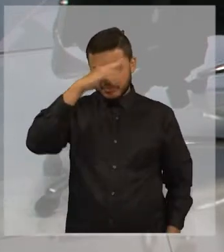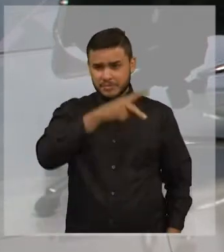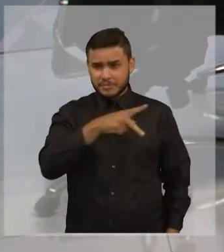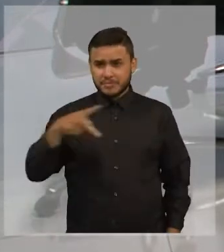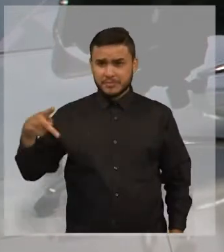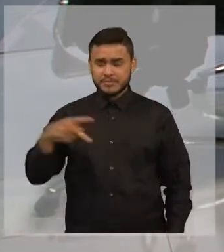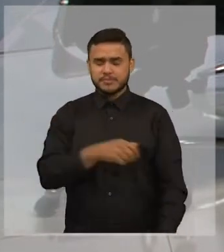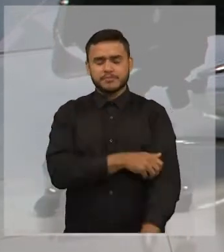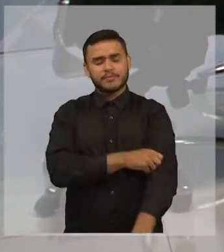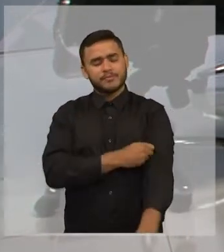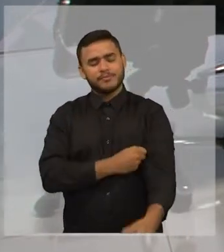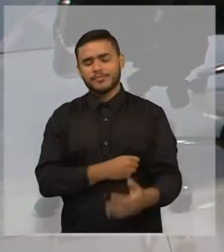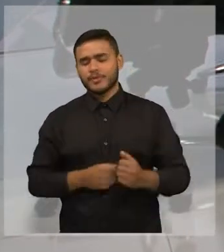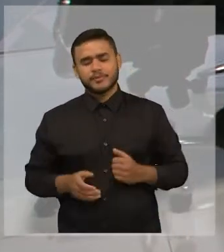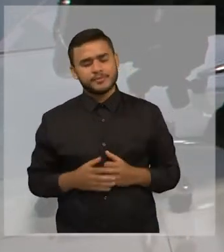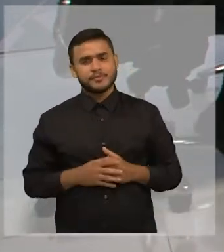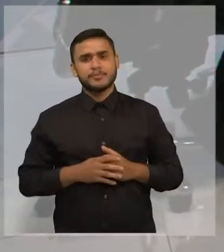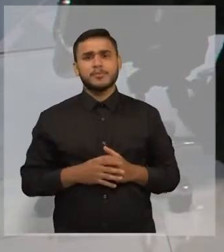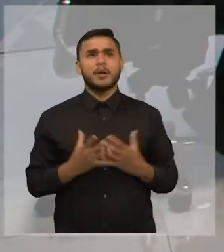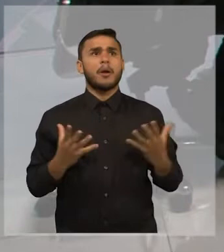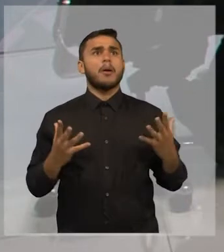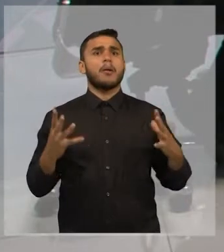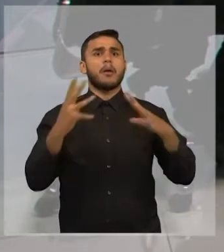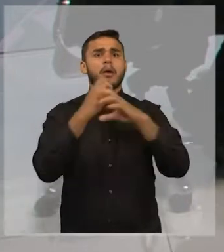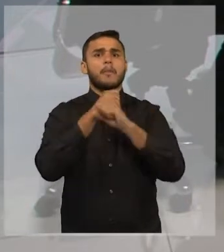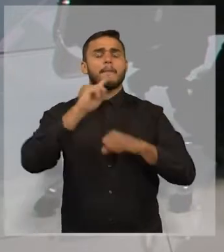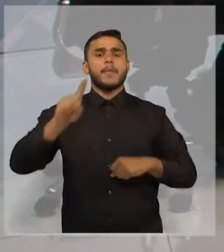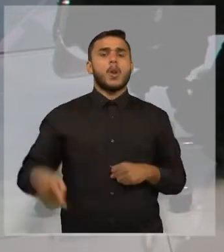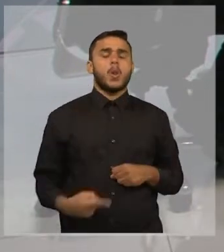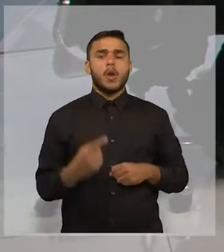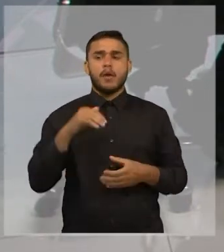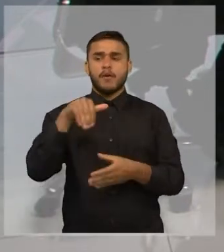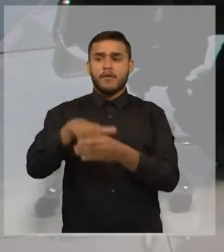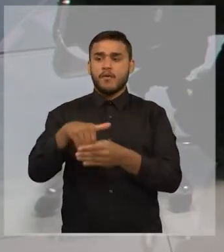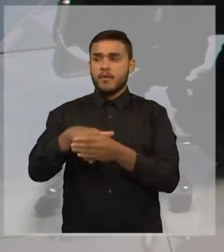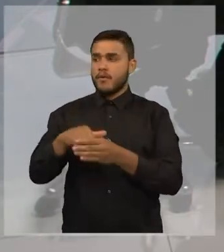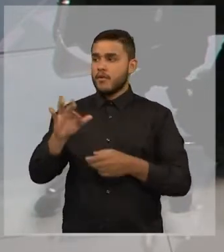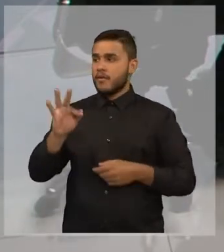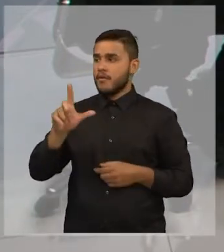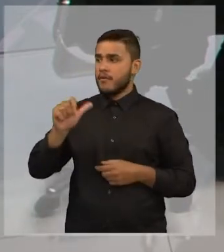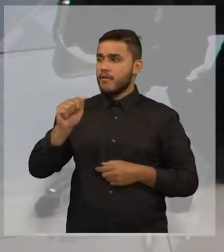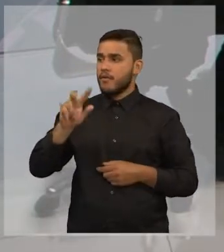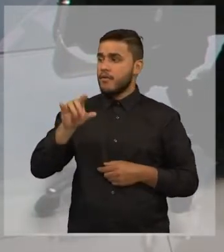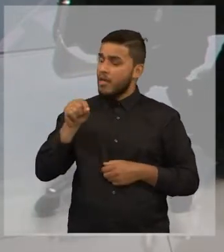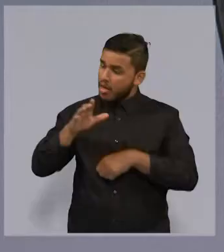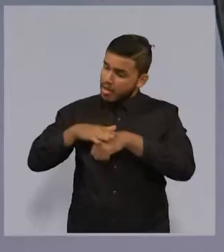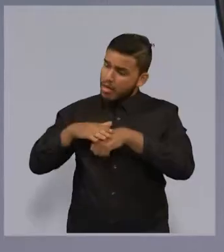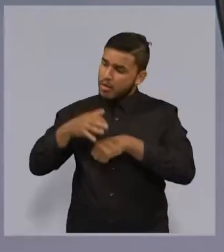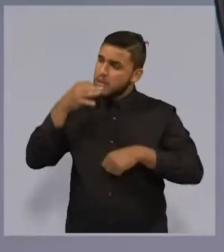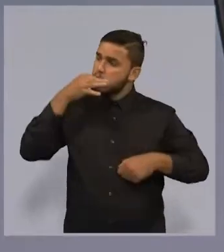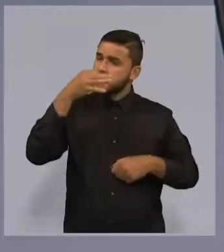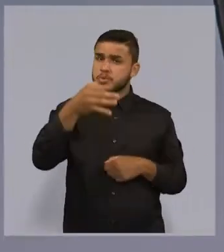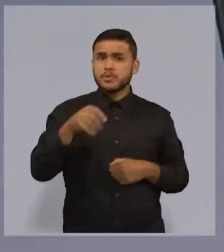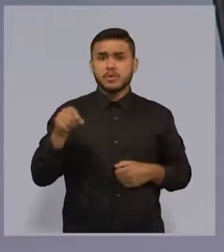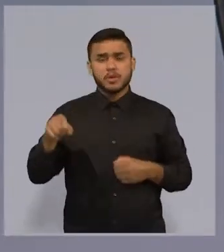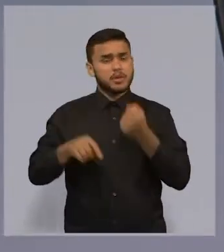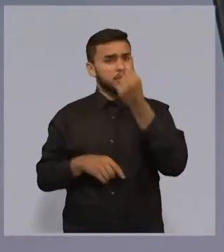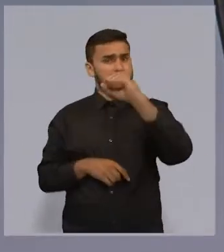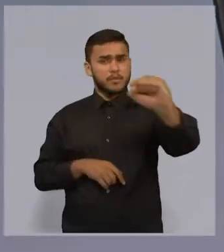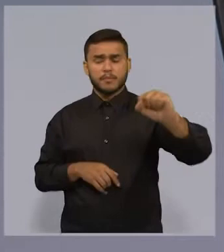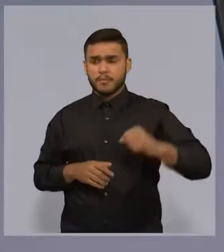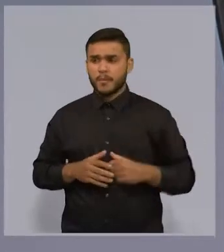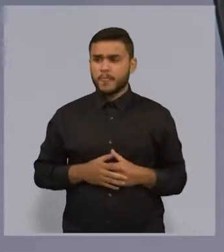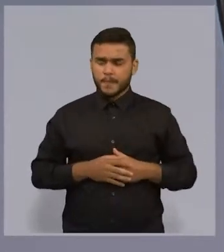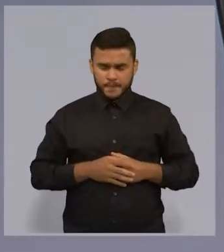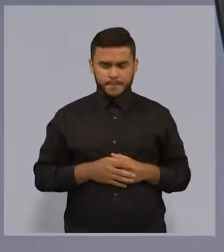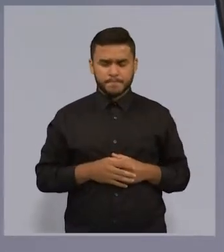noção? Eu acho que ele se equivocou. Isso é papel de um presidente da República. O filho é senador, o filho teve milhões de votos, filho que tem que se defender. Maior e